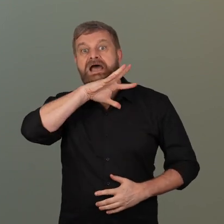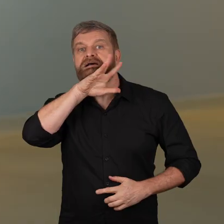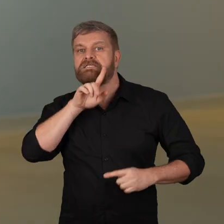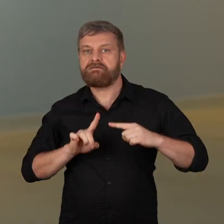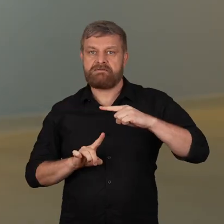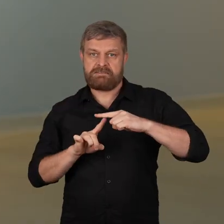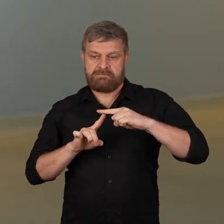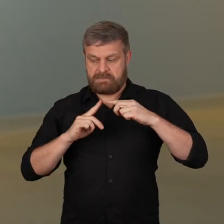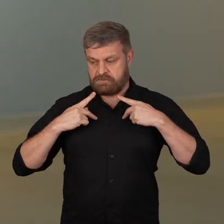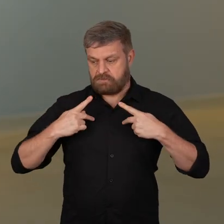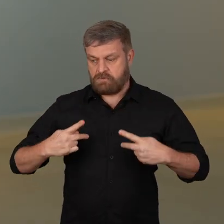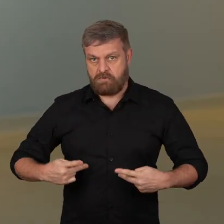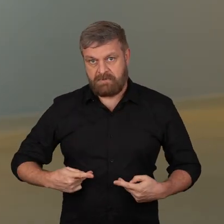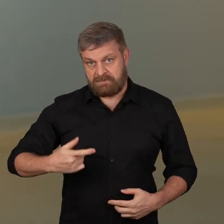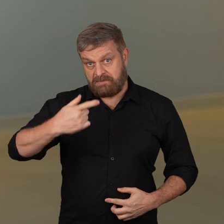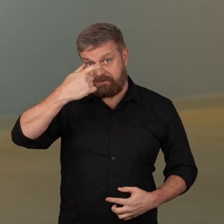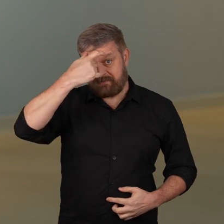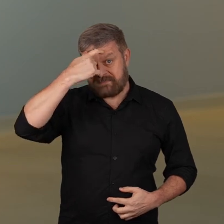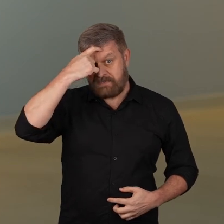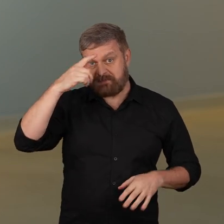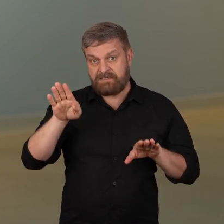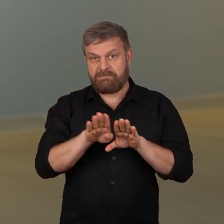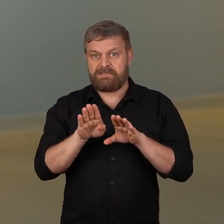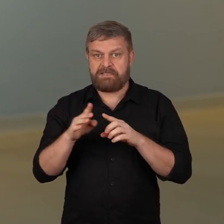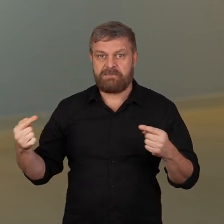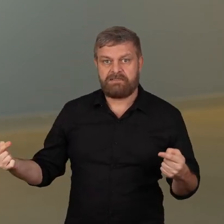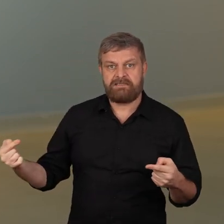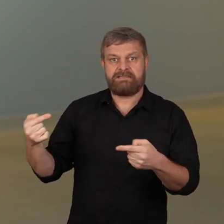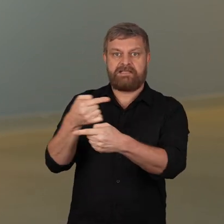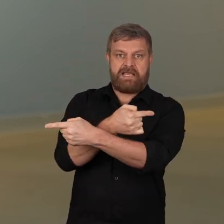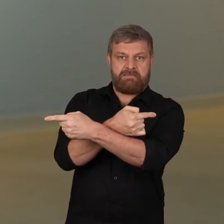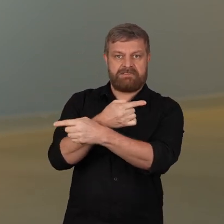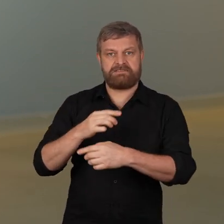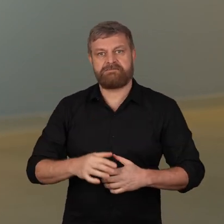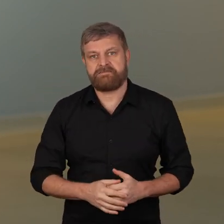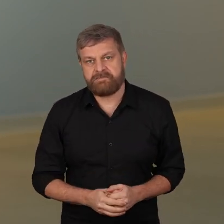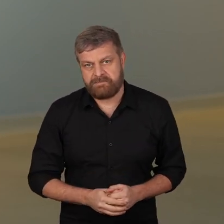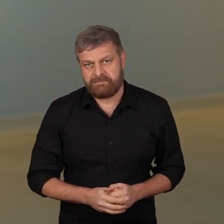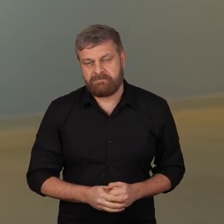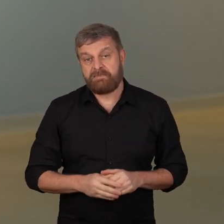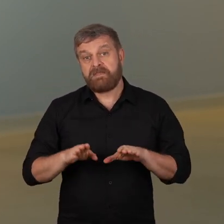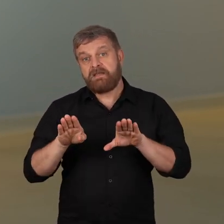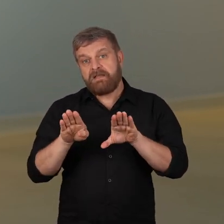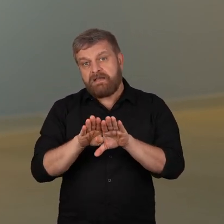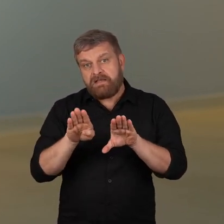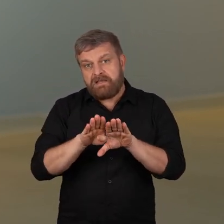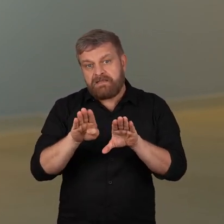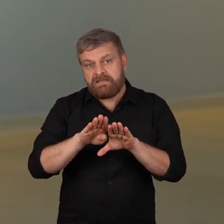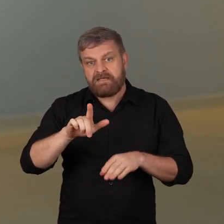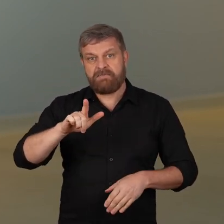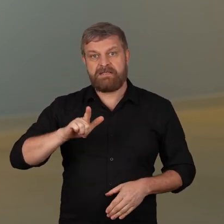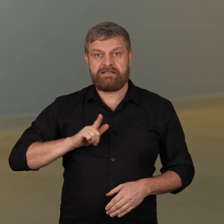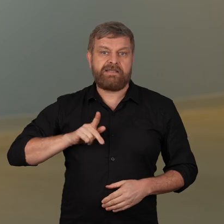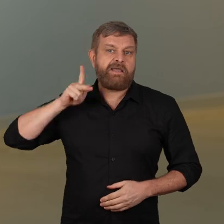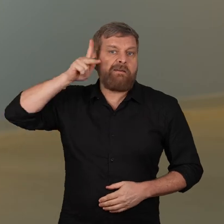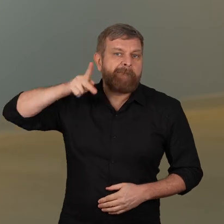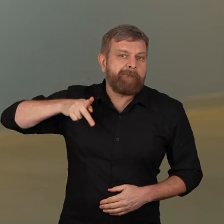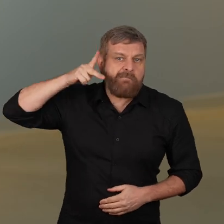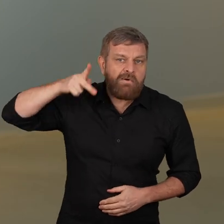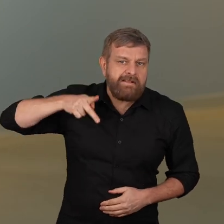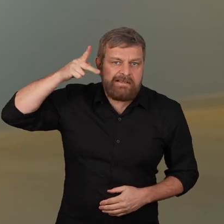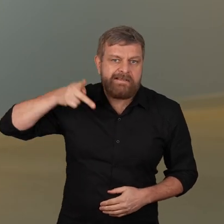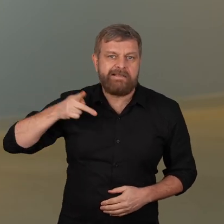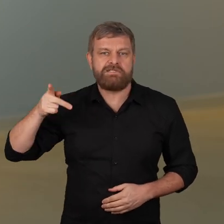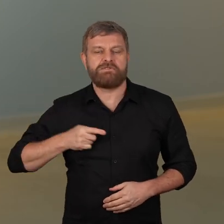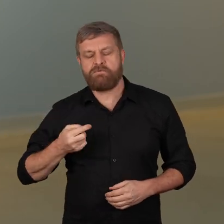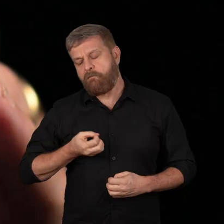humana, que é sapiens, do Homo sapiens, mas que é também demens, mas que é também ludens, político,